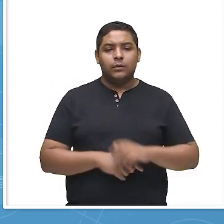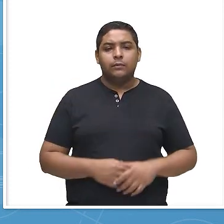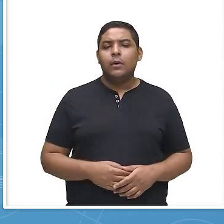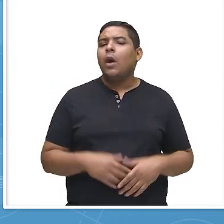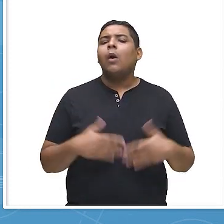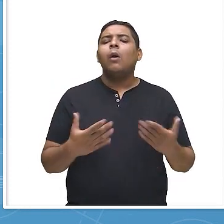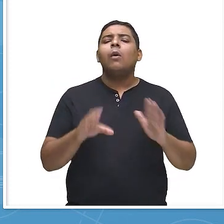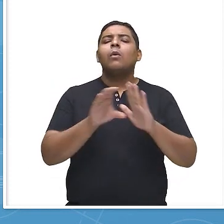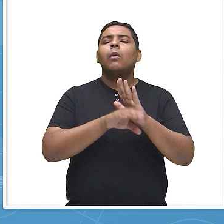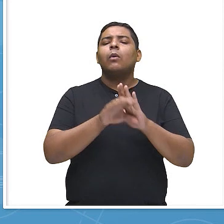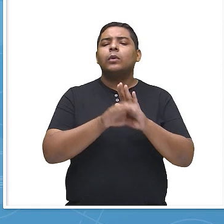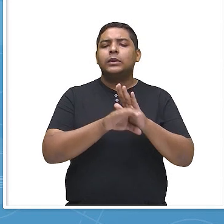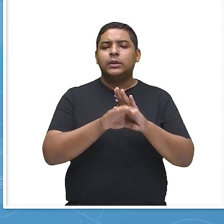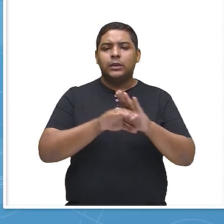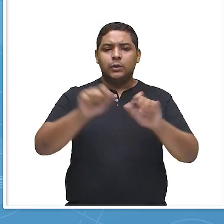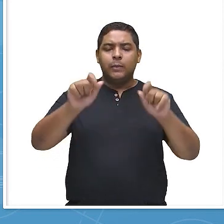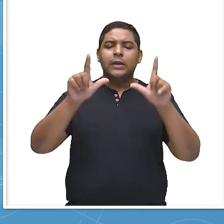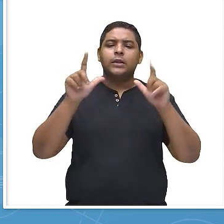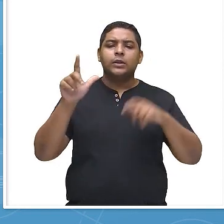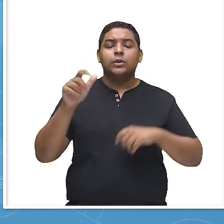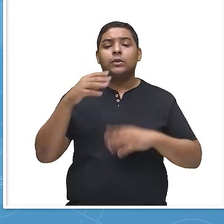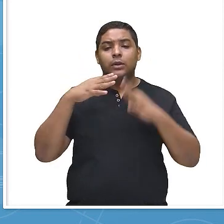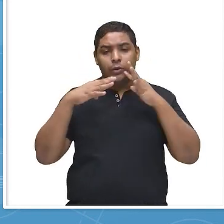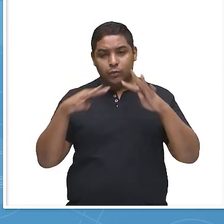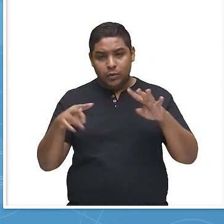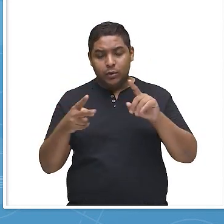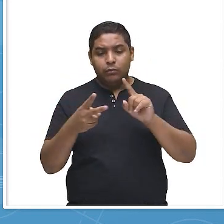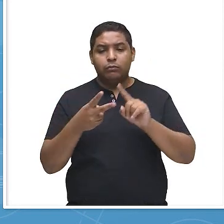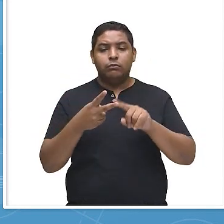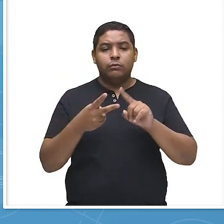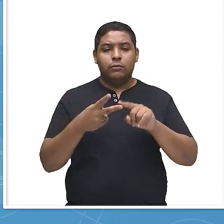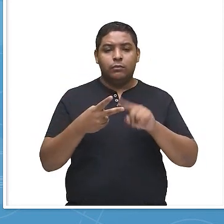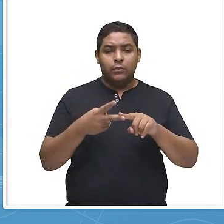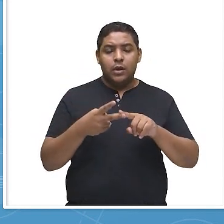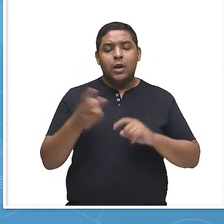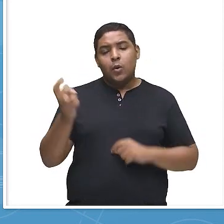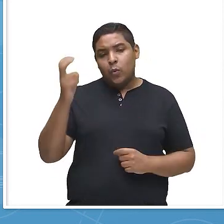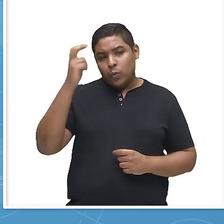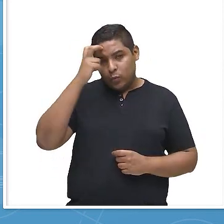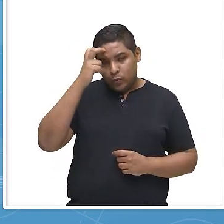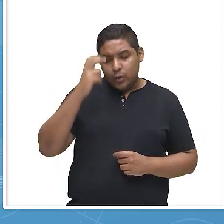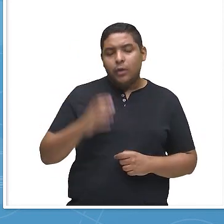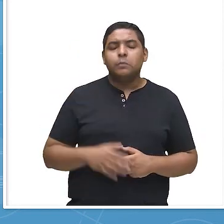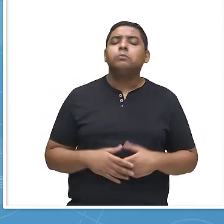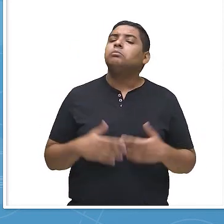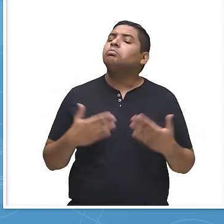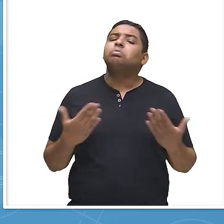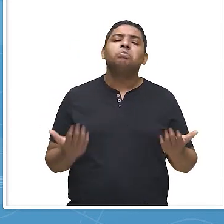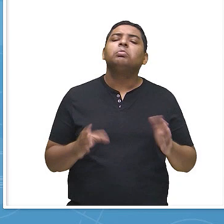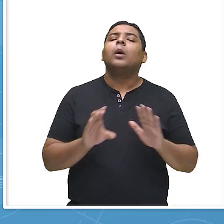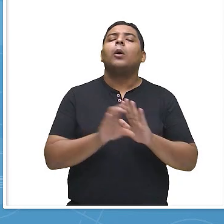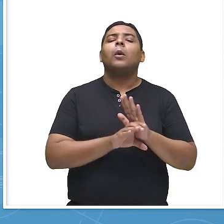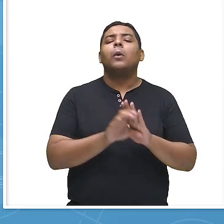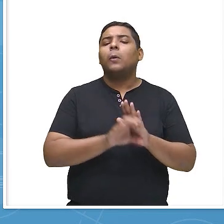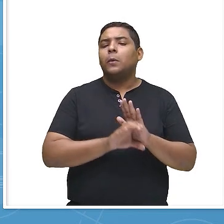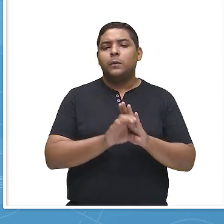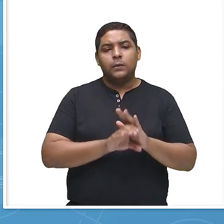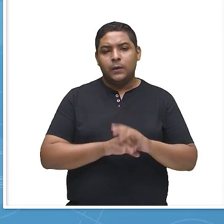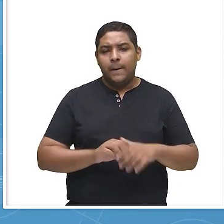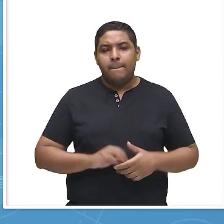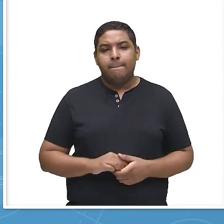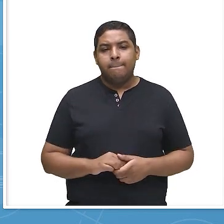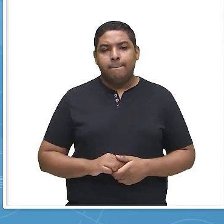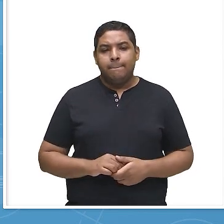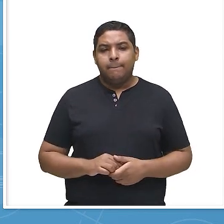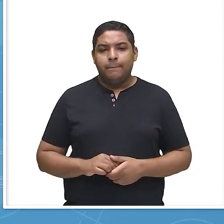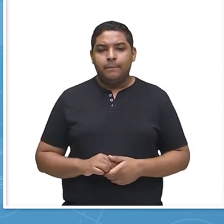paisagem natural e paisagem cultural, tá? Teve resposta aqui, nossos alunos responderam, mas agora botar o conceito na tela